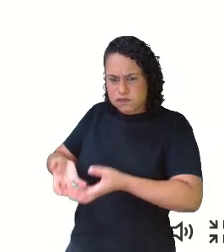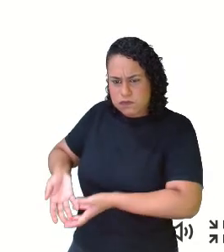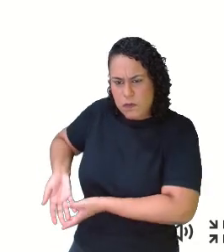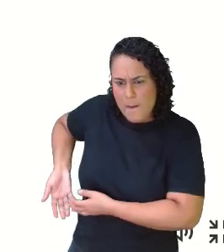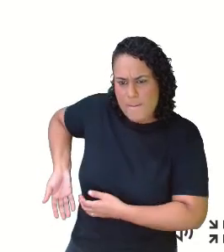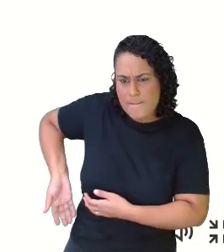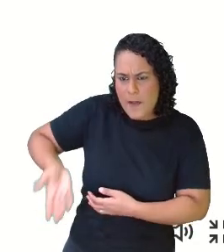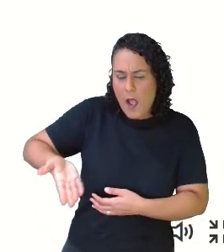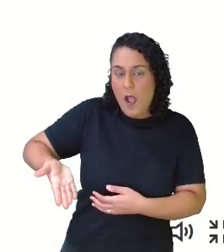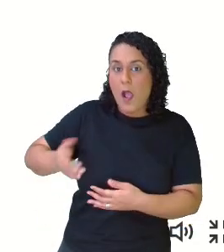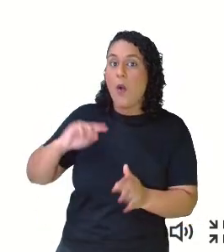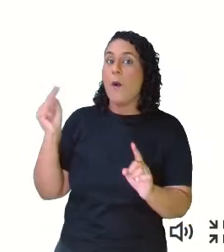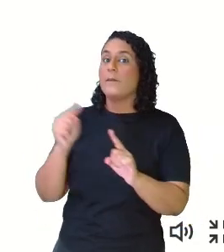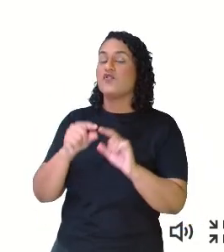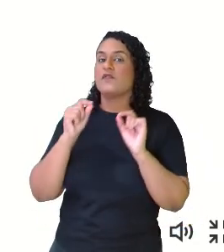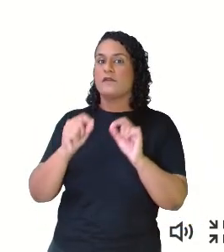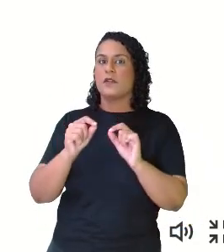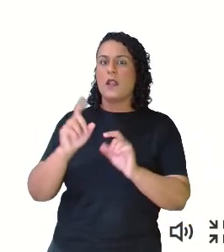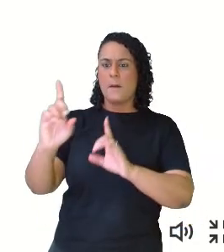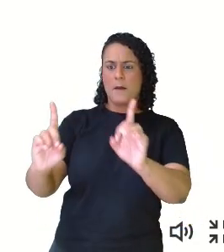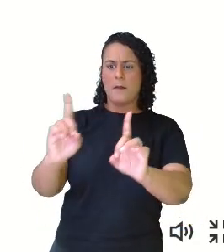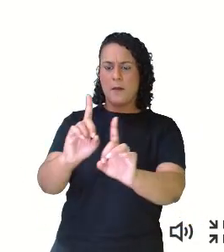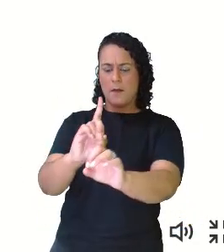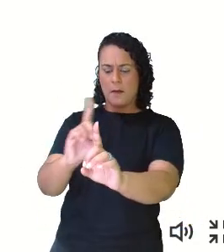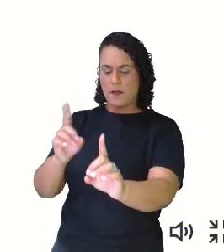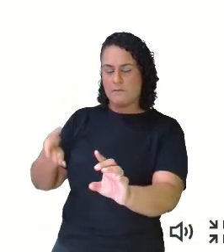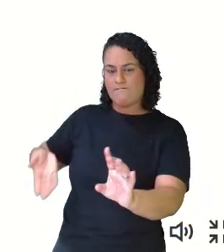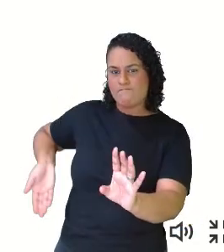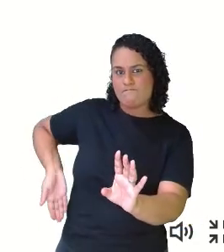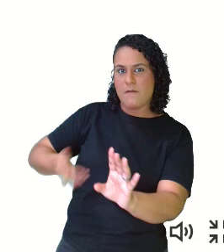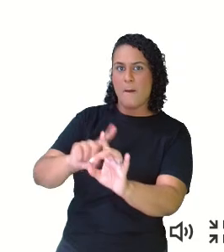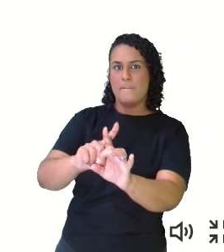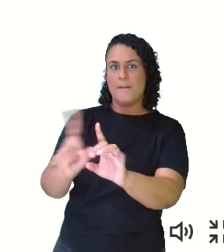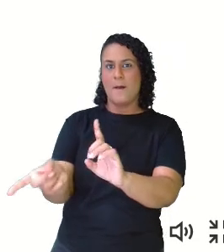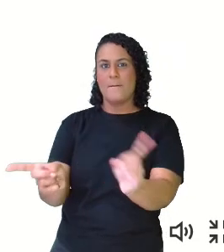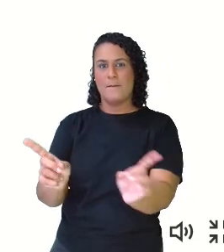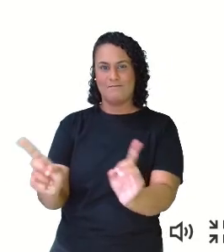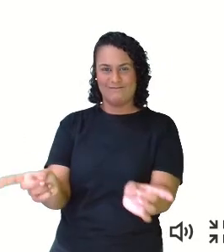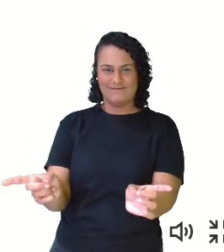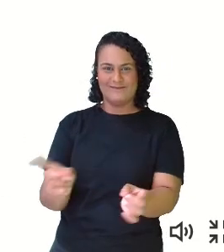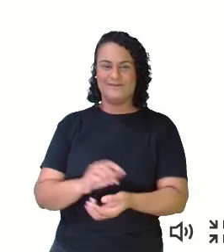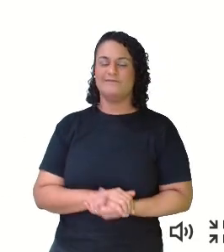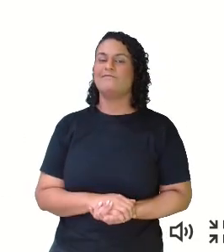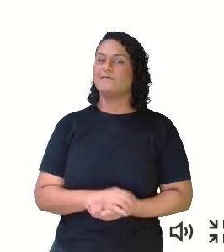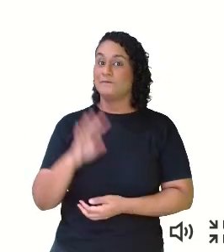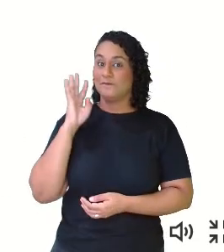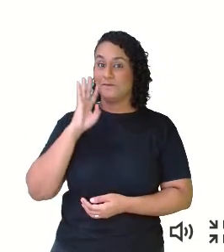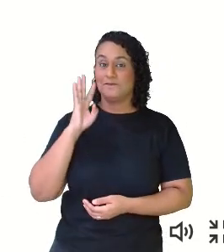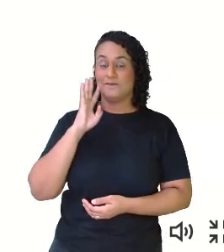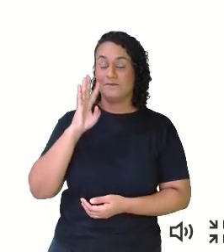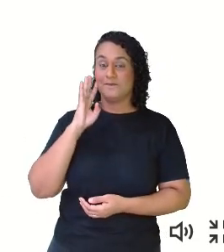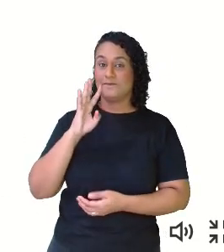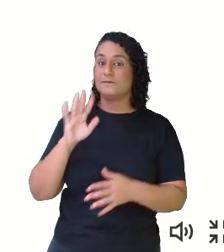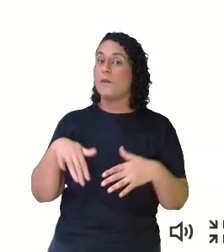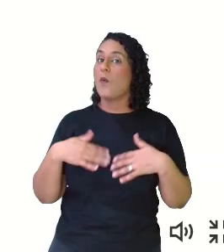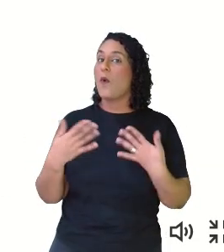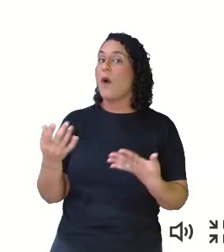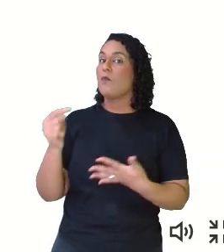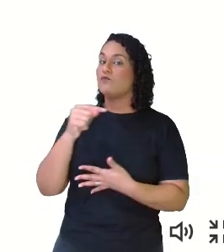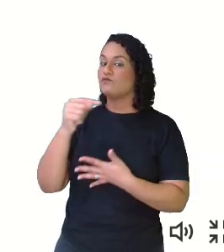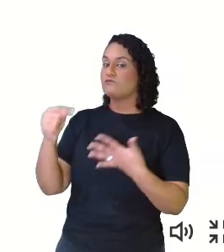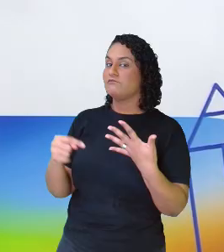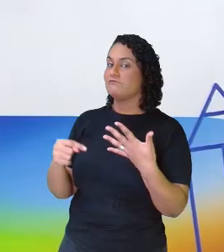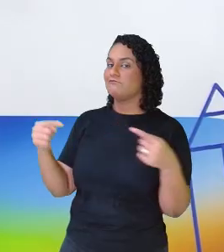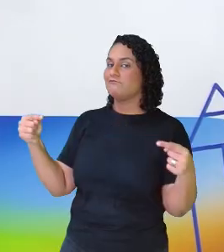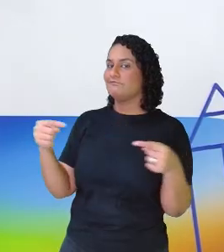intuito de derrubar um conjunto de pinos. E aí? Esse é legal. Qual desses é? É o